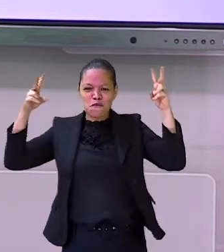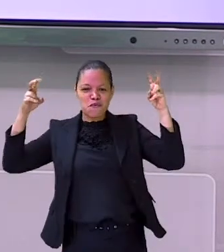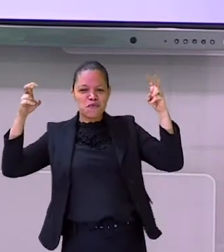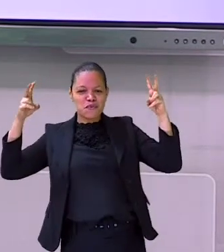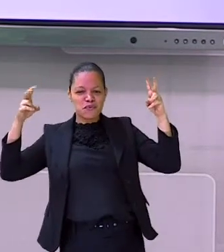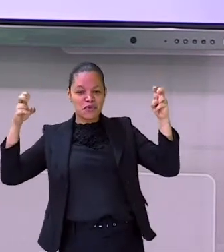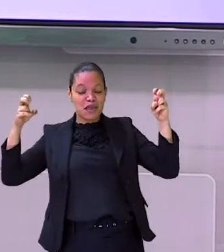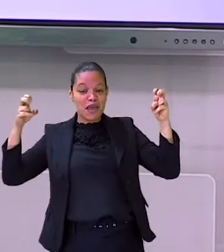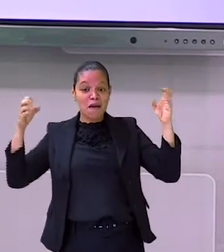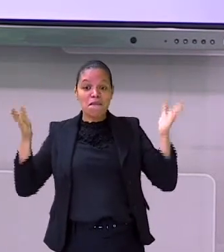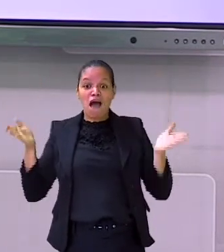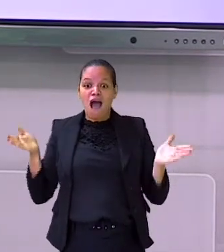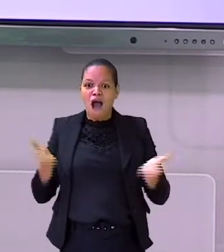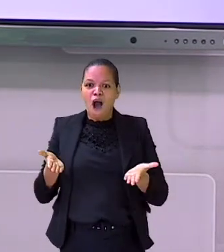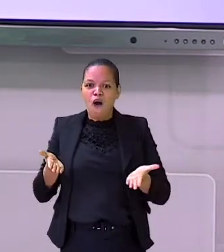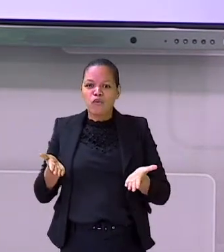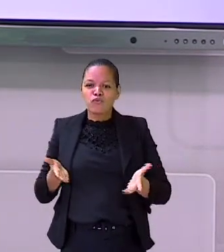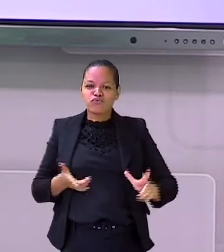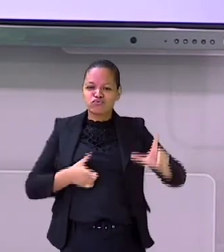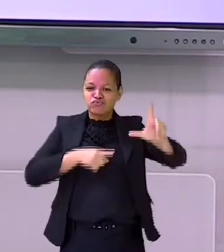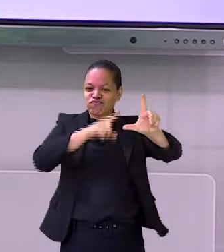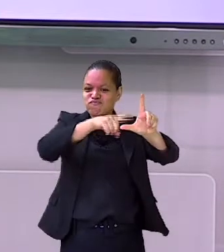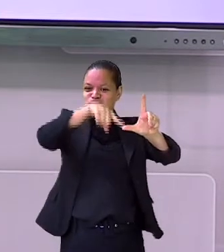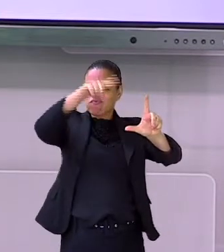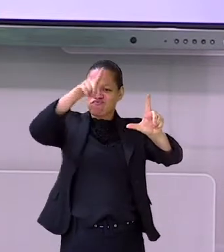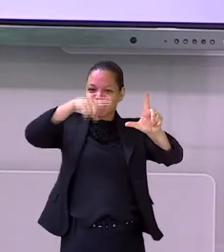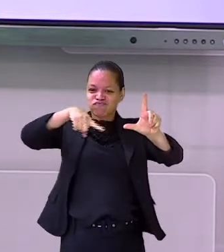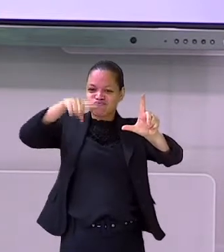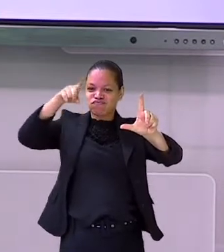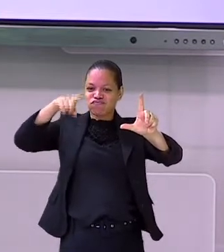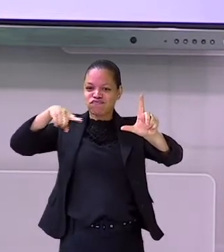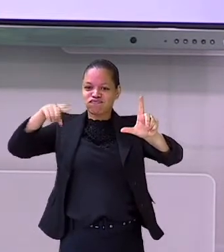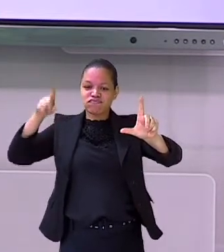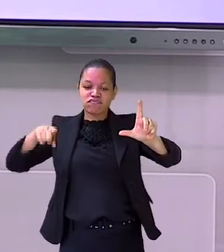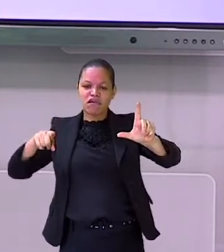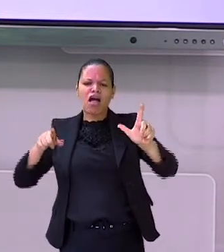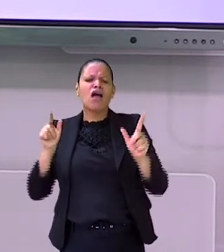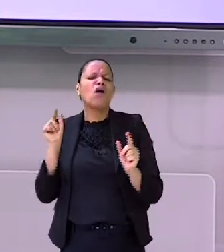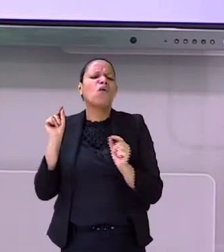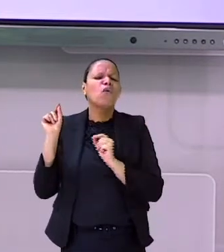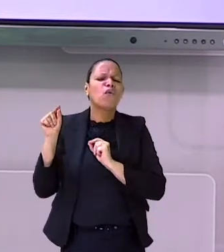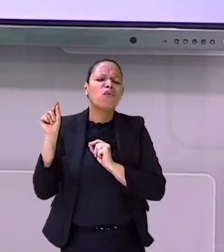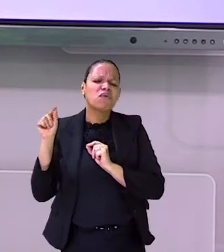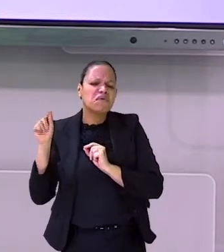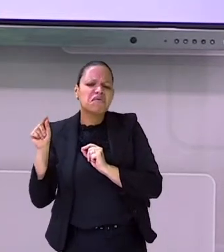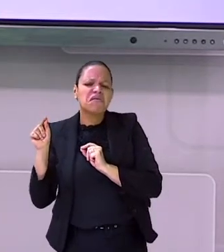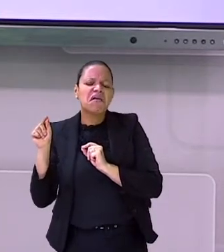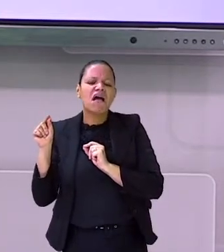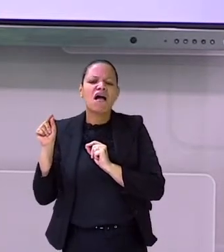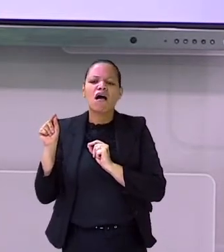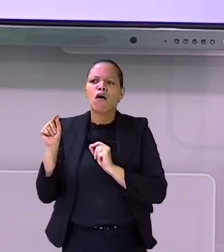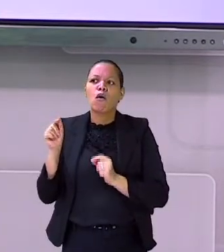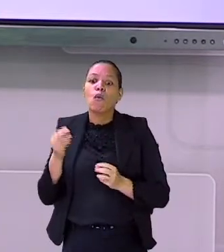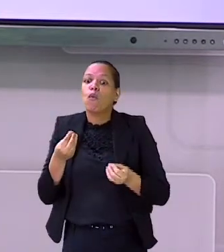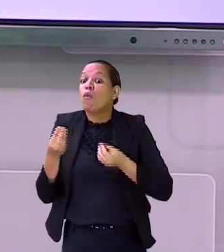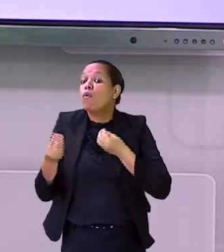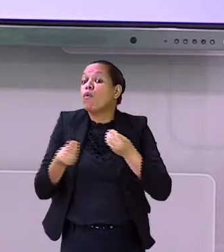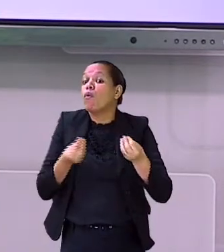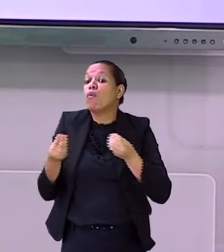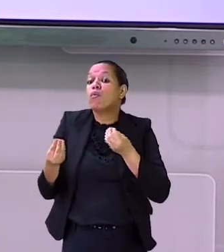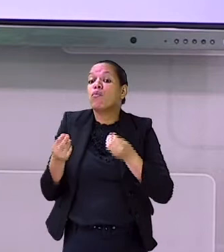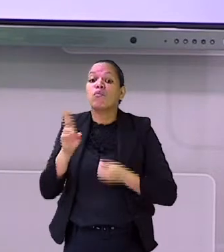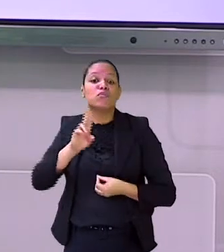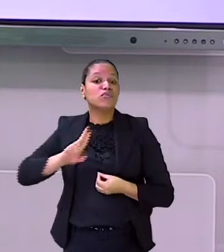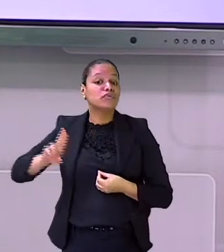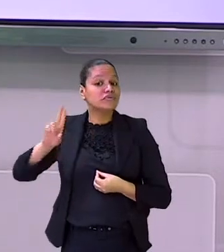vamos aprender hoje sobre gráficos. O que são, para que servem, como eles se apresentam, como a gente